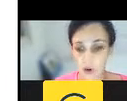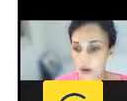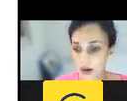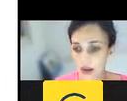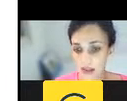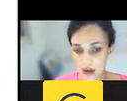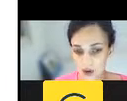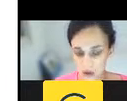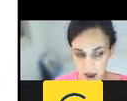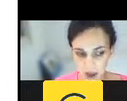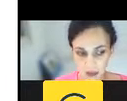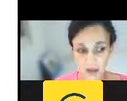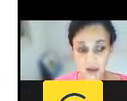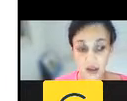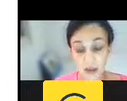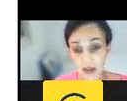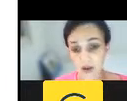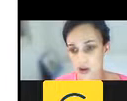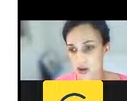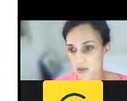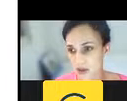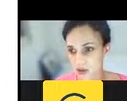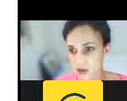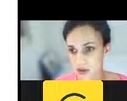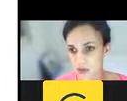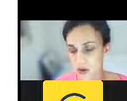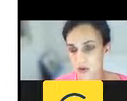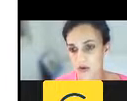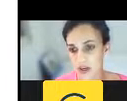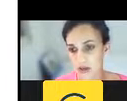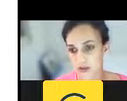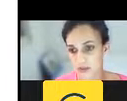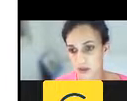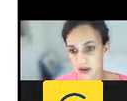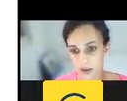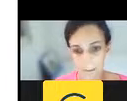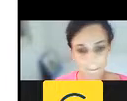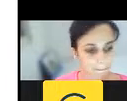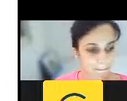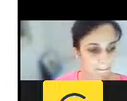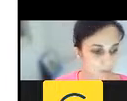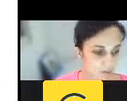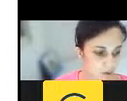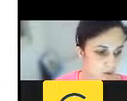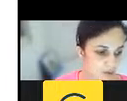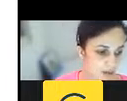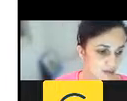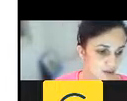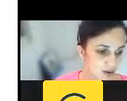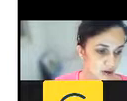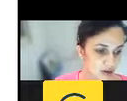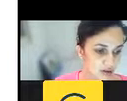formação omnilateral de Marx e a pedagogia libertadora do Paulo Freire, né? São as